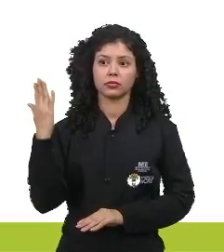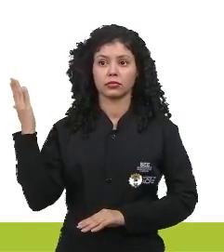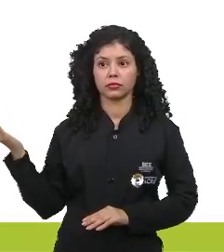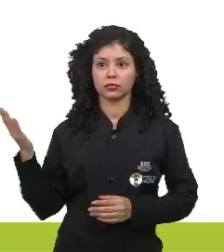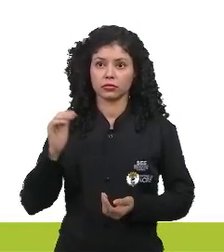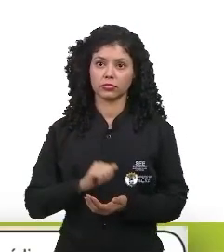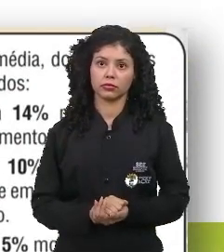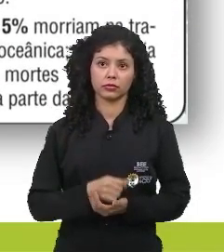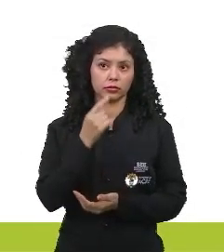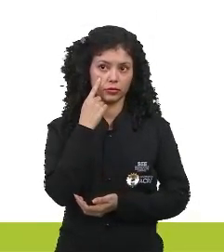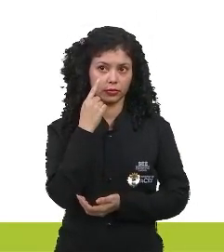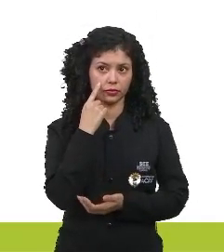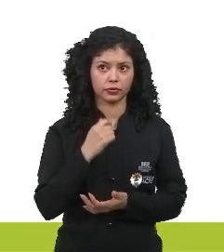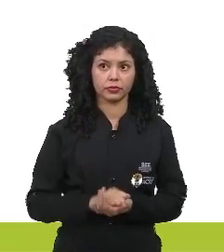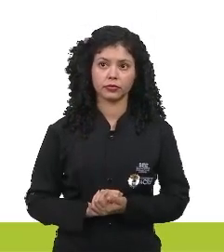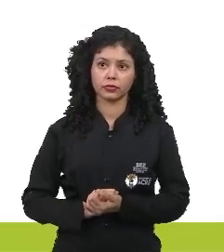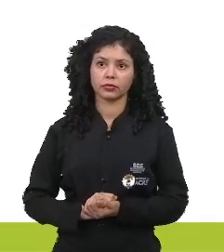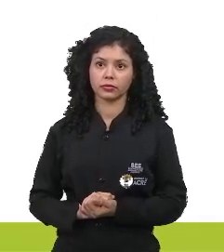Observa aqui, ó,